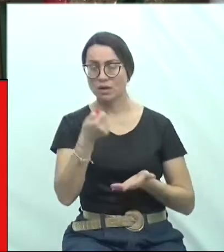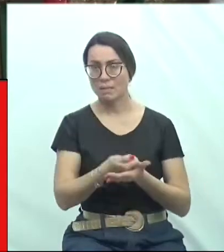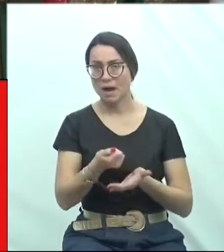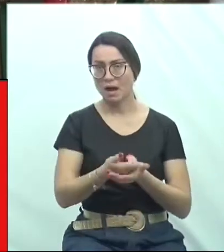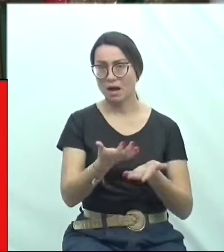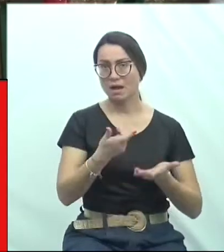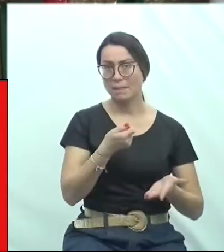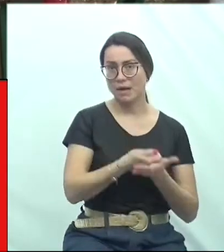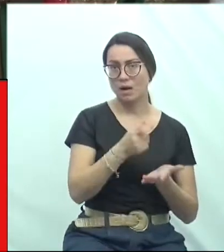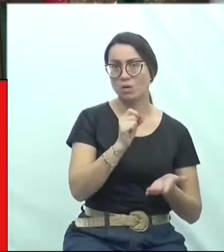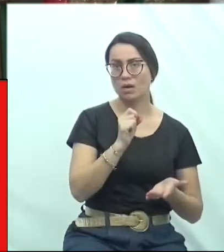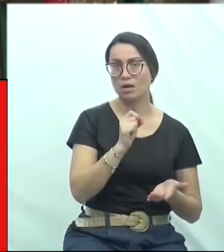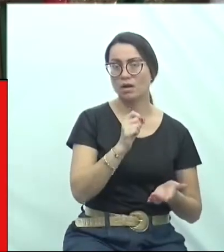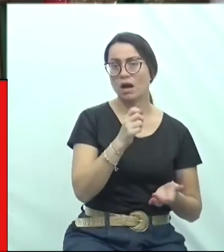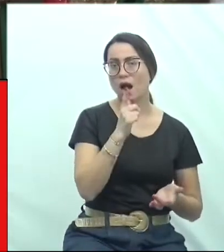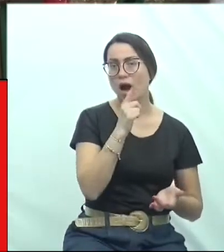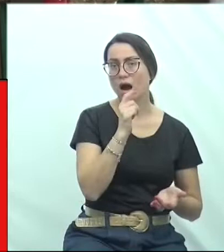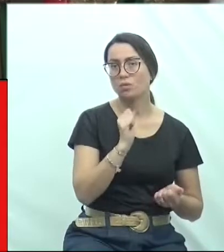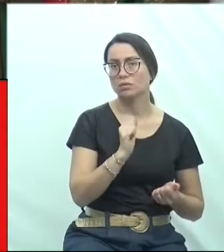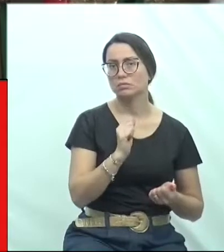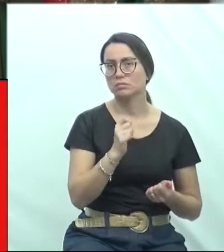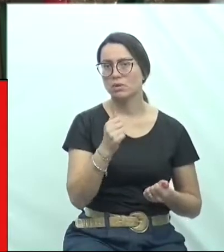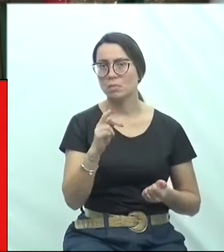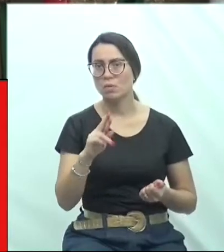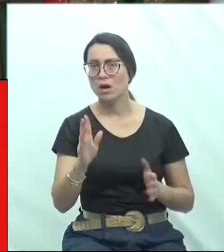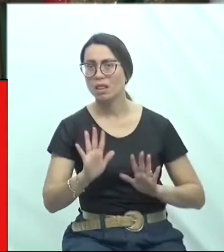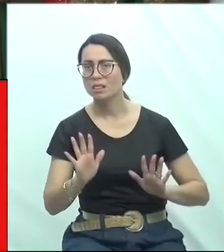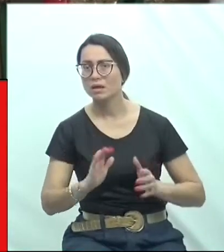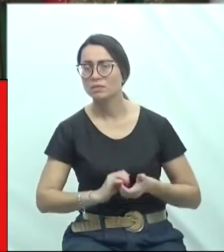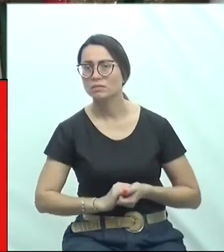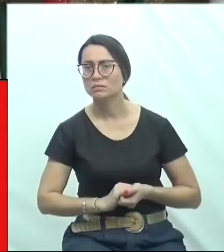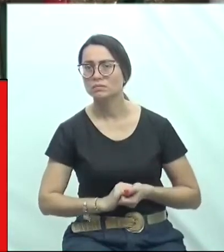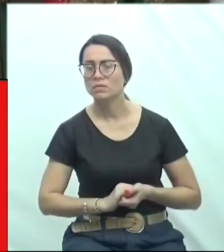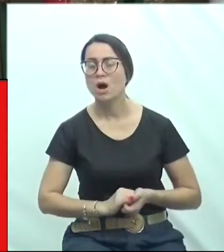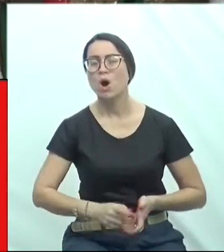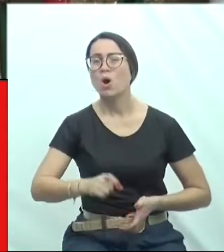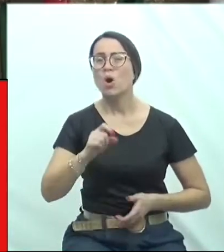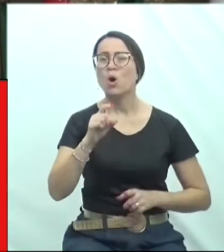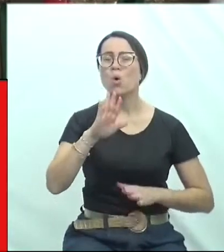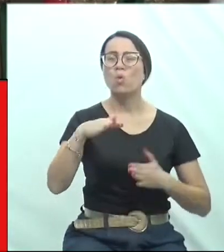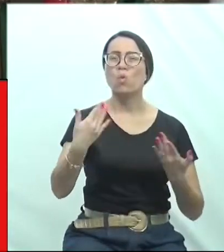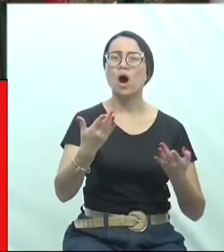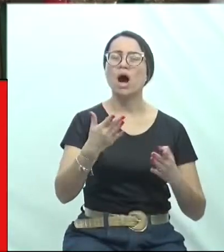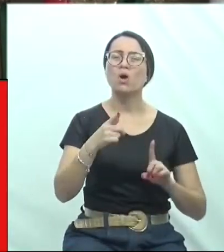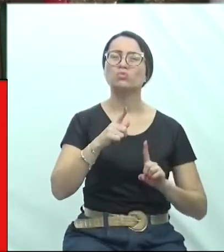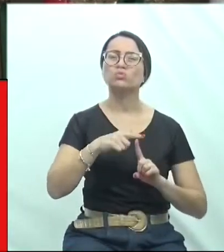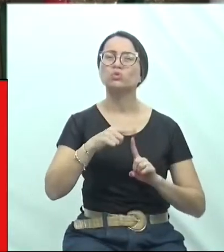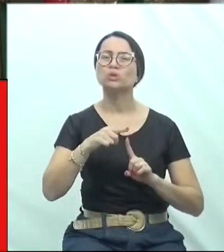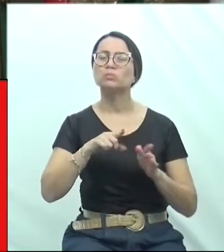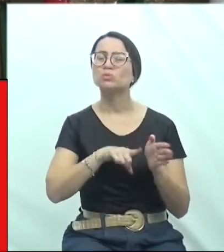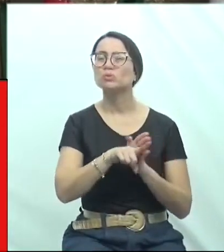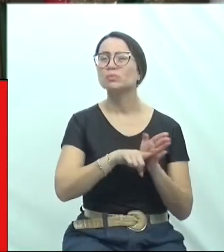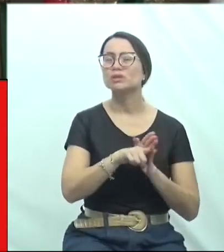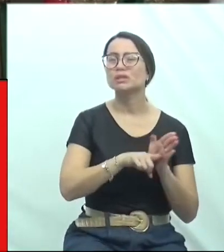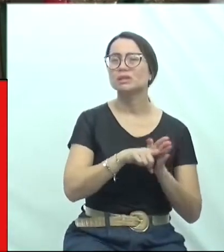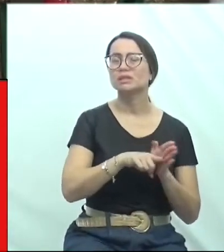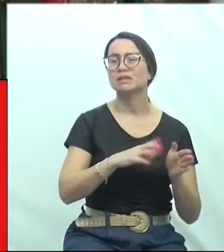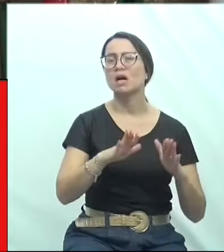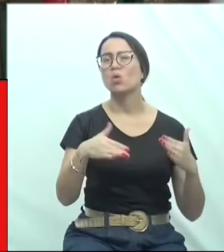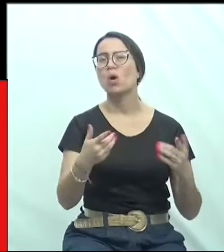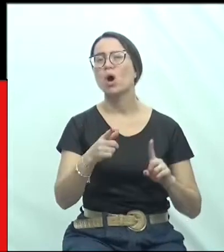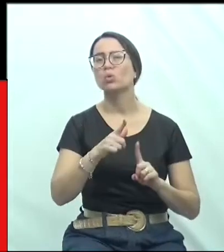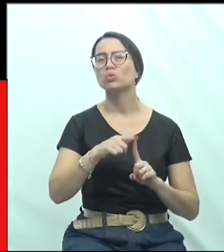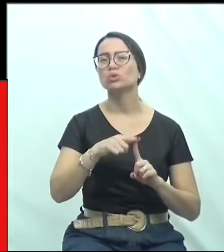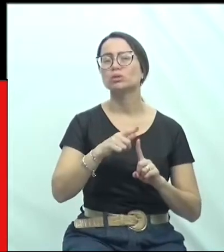ar. E o que a Casan tem feito? Que tipo de trabalho, que tipo de pesquisa que a Casan tem feito?